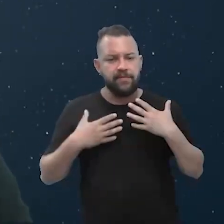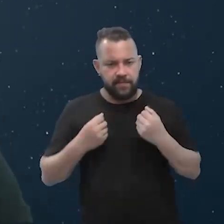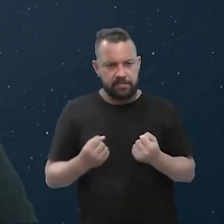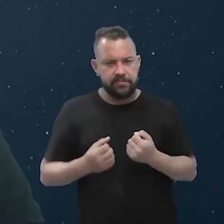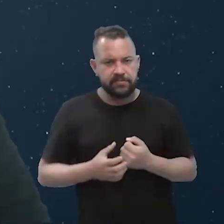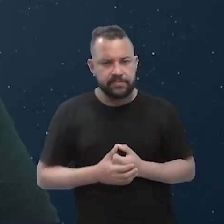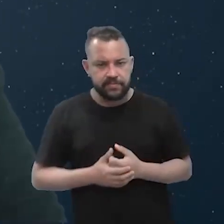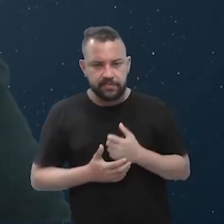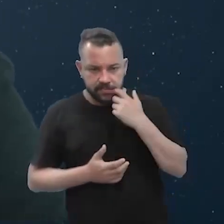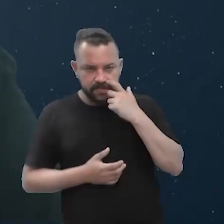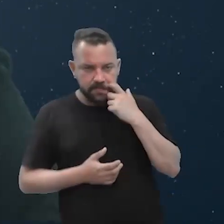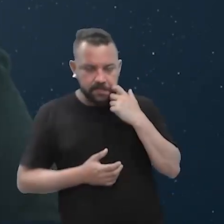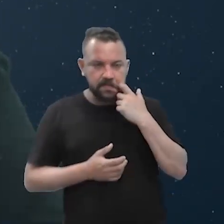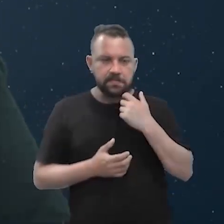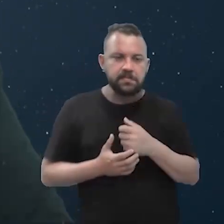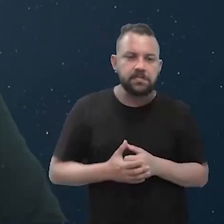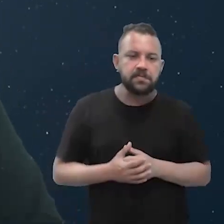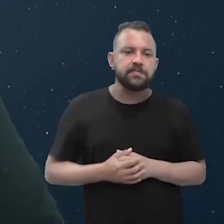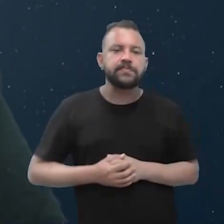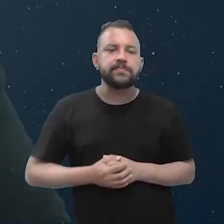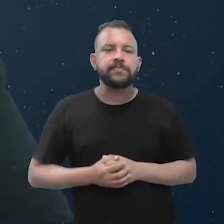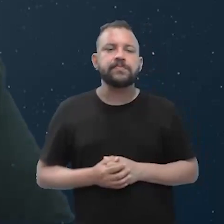comigo, acompanha aí.